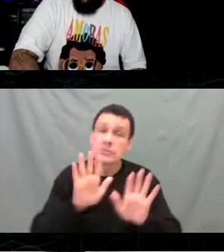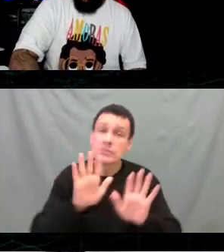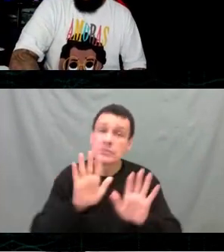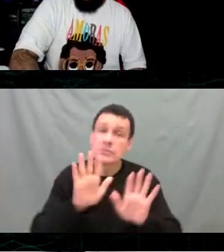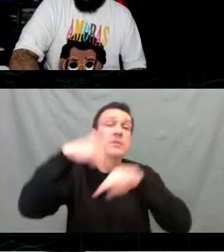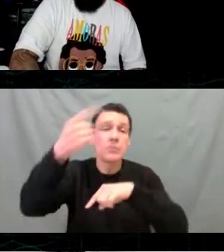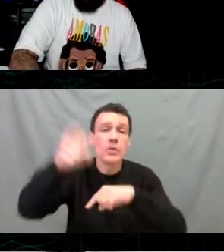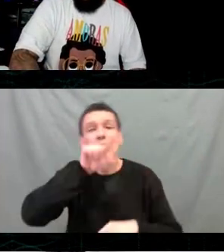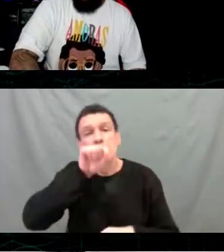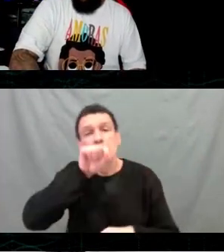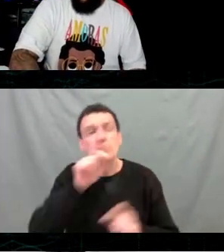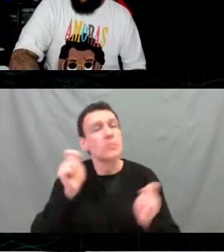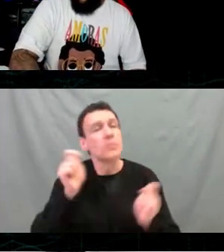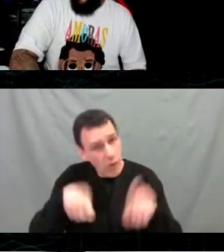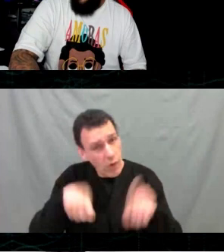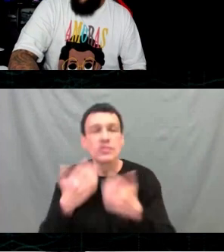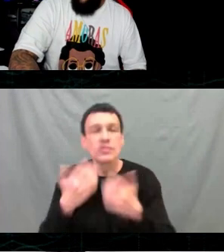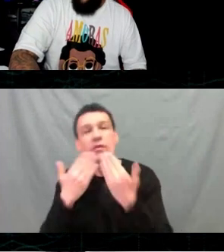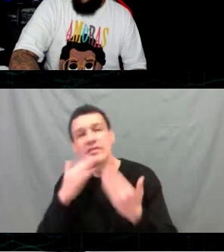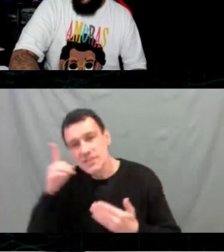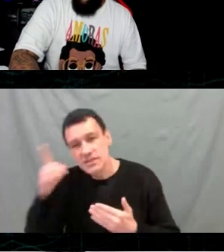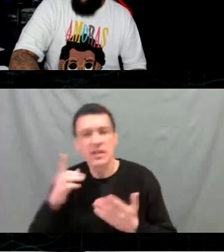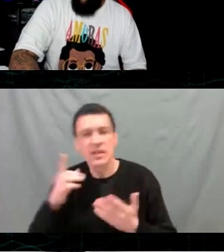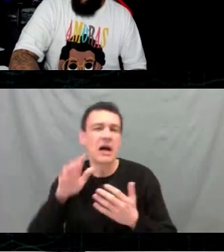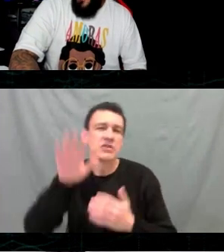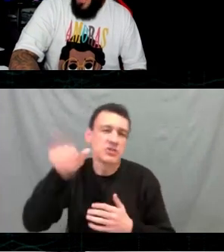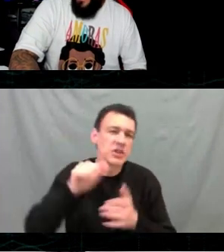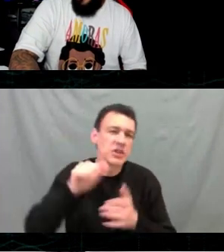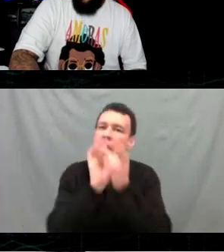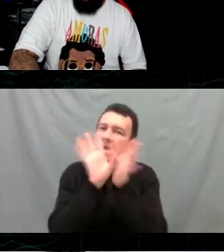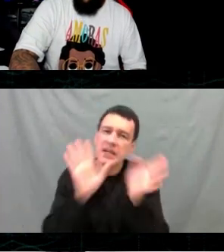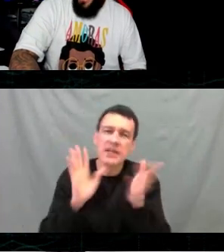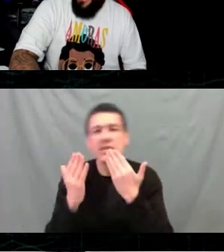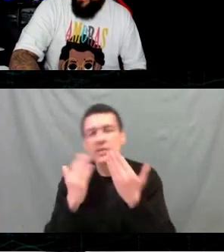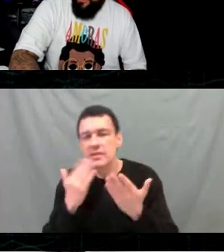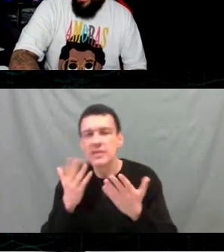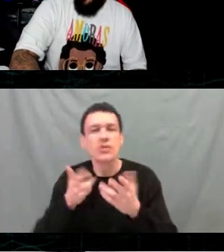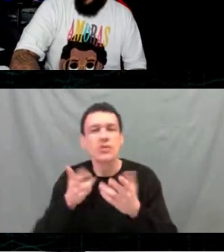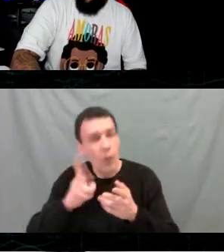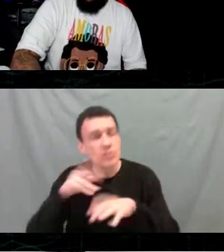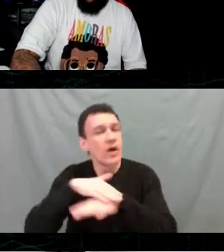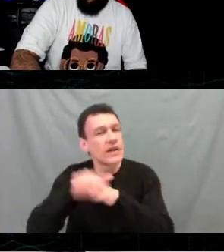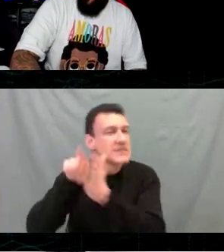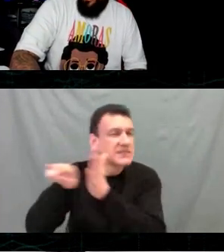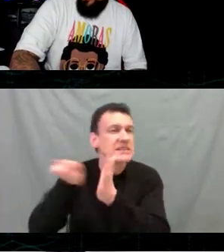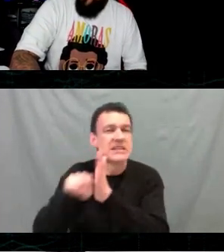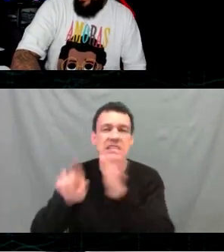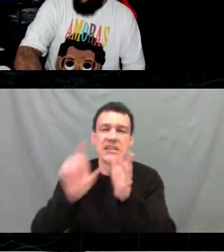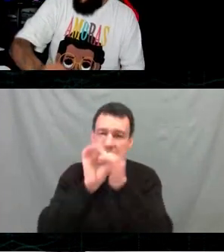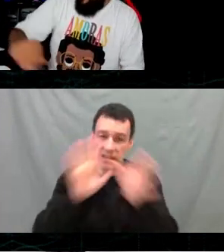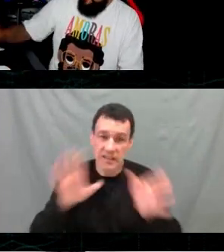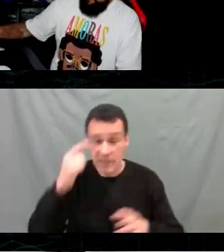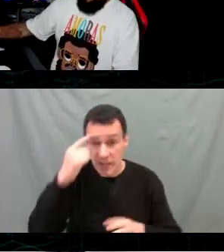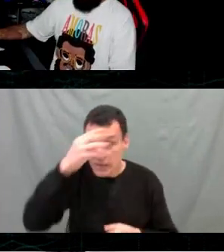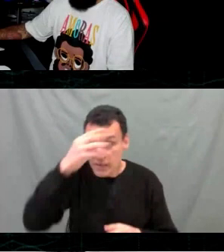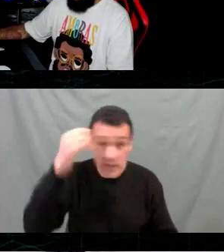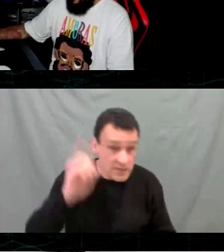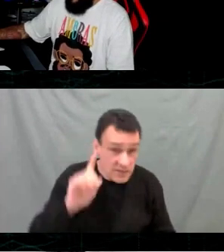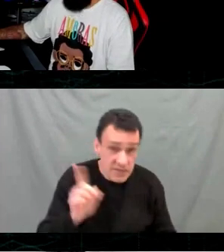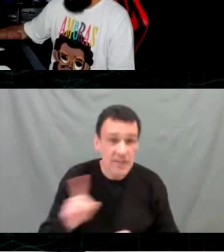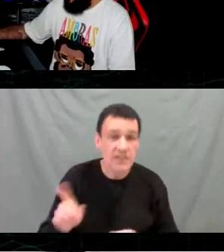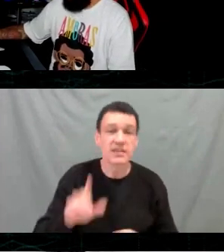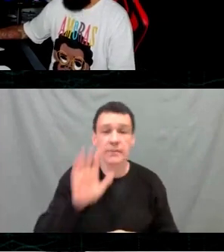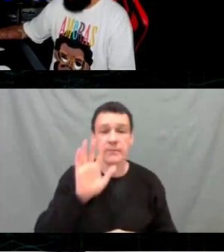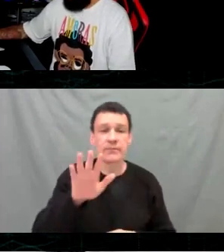Twitter aí do nosso querido amparador jordanos g&g fértil tem uma das cor no final em